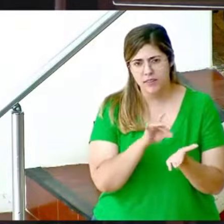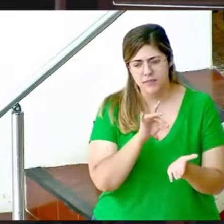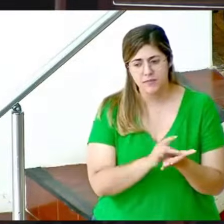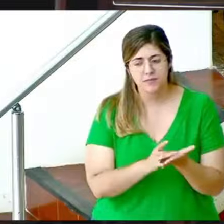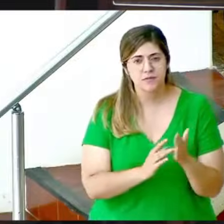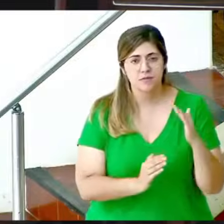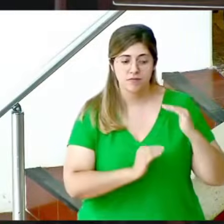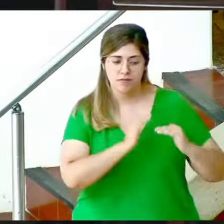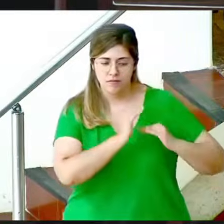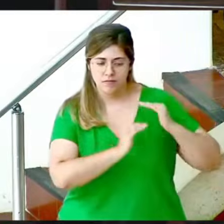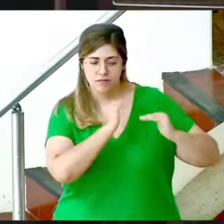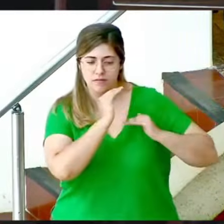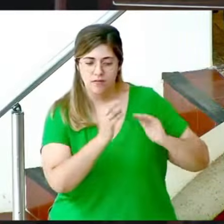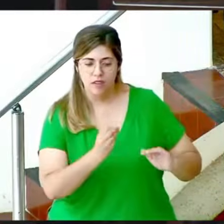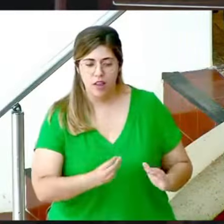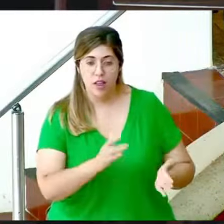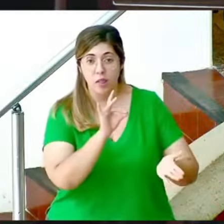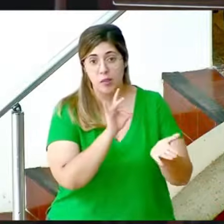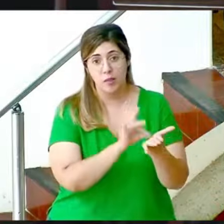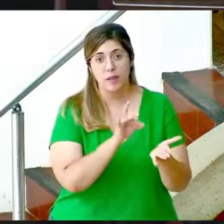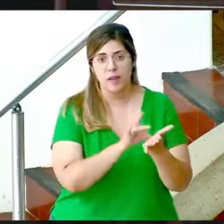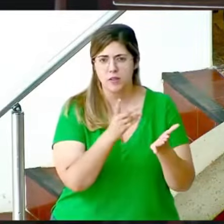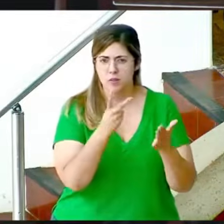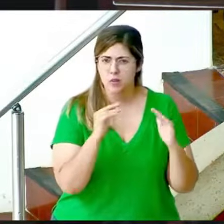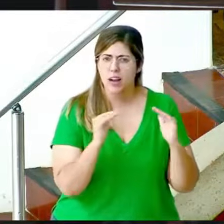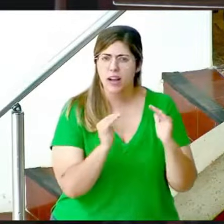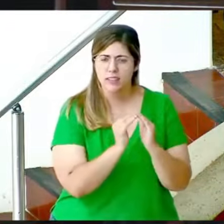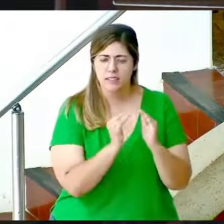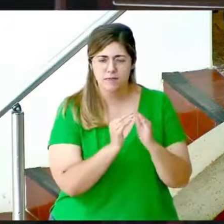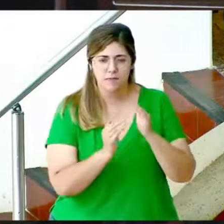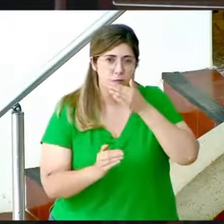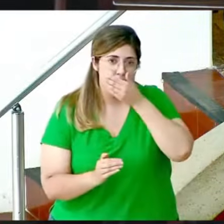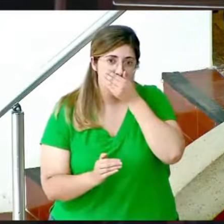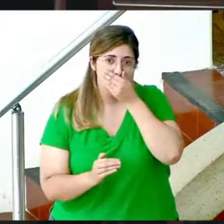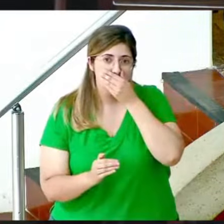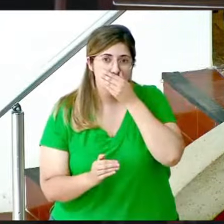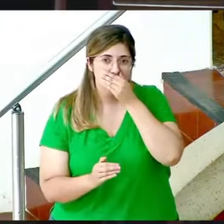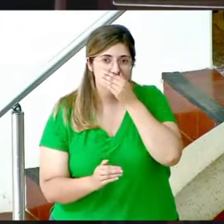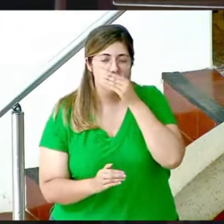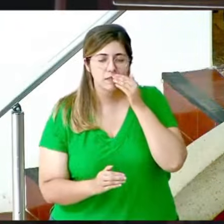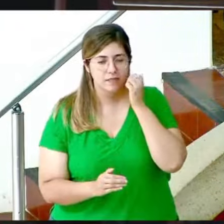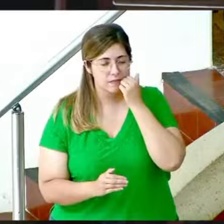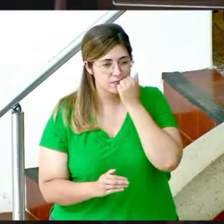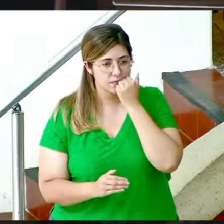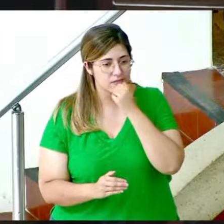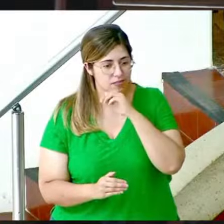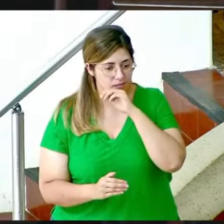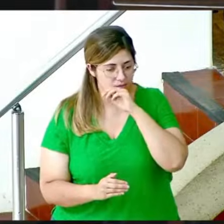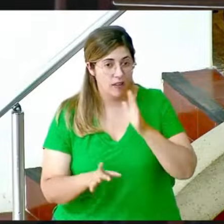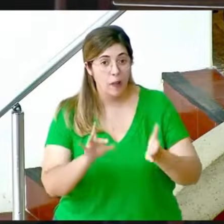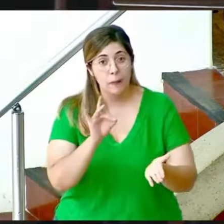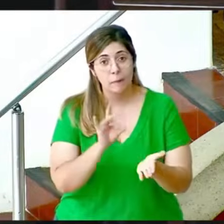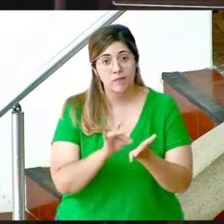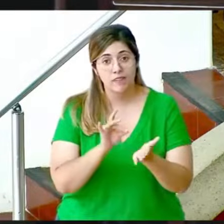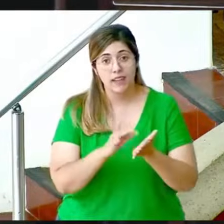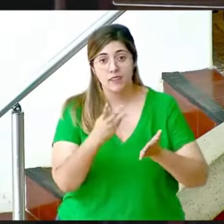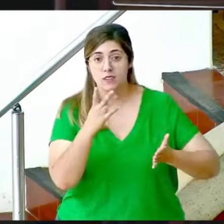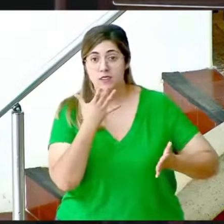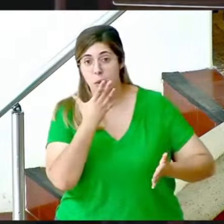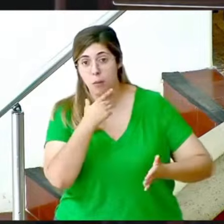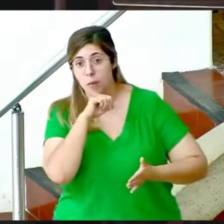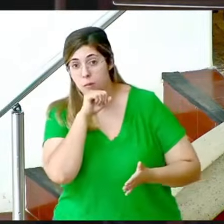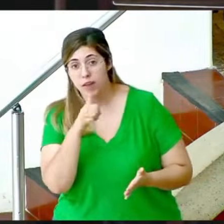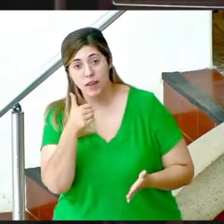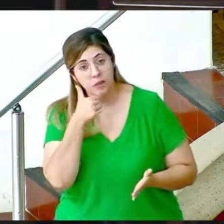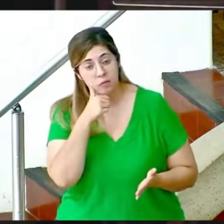ser construído em verdade na sua casa. Você vai ser construído de acordo com a verdade dos seus pais, de acordo com a verdade dos seus